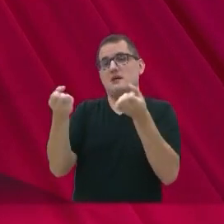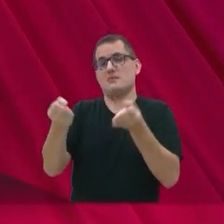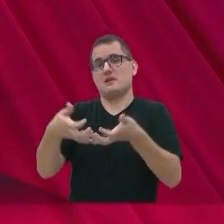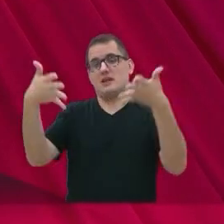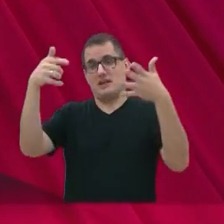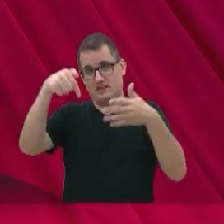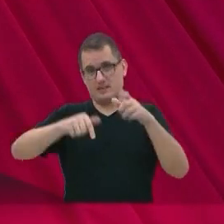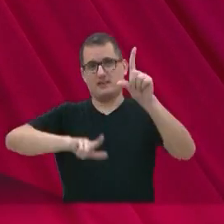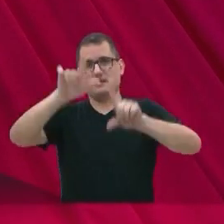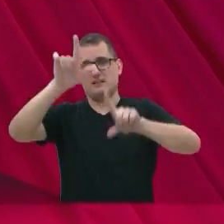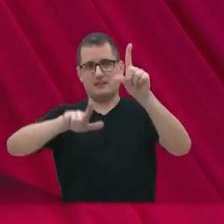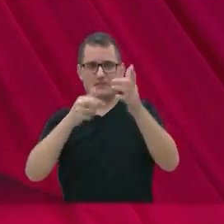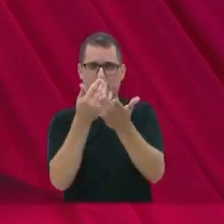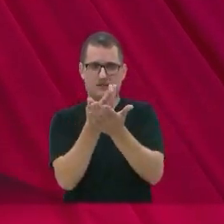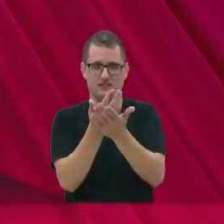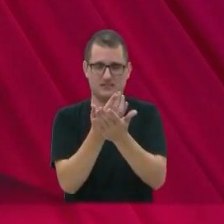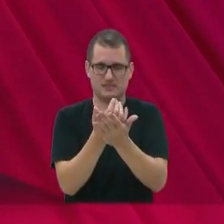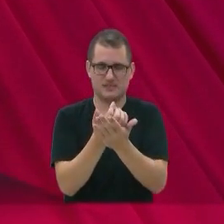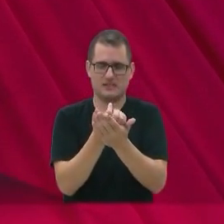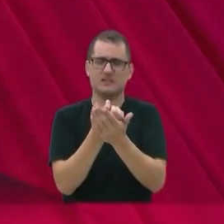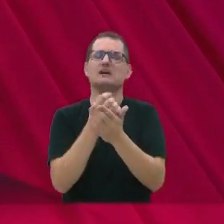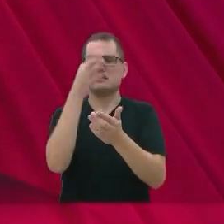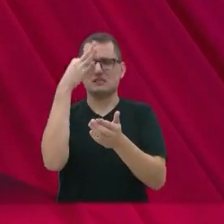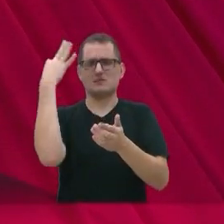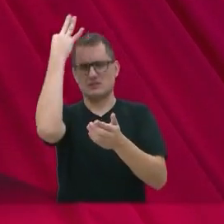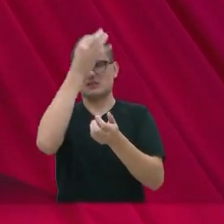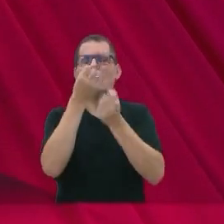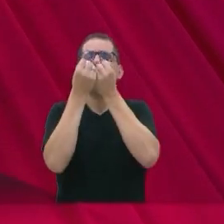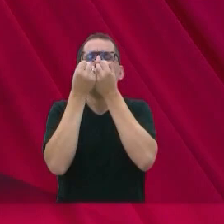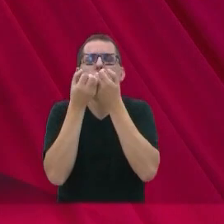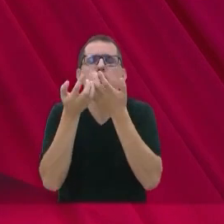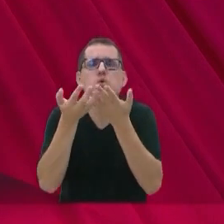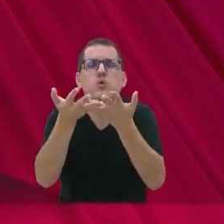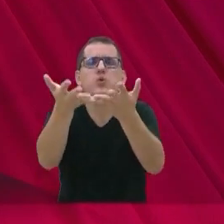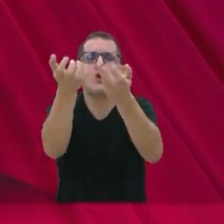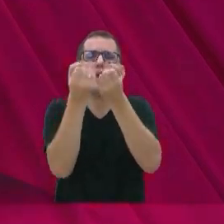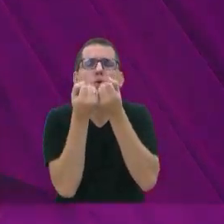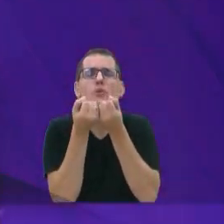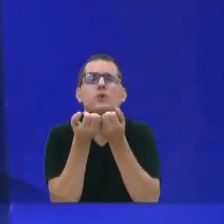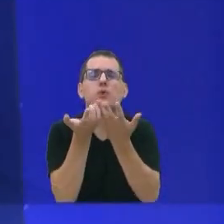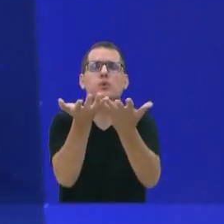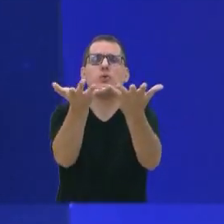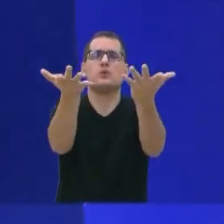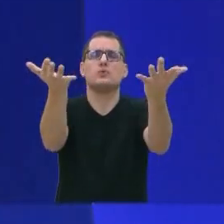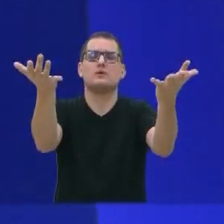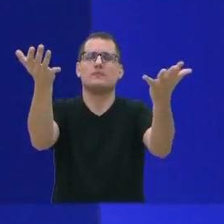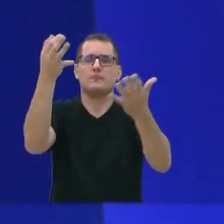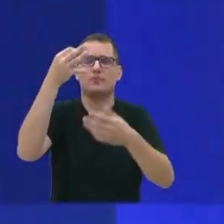Evangelizar. Sopra, sopra, sopra, Espírito sopra Santo. Espírito.